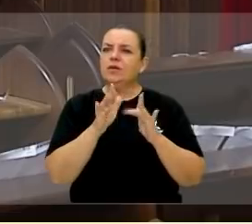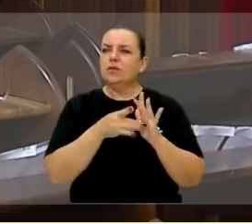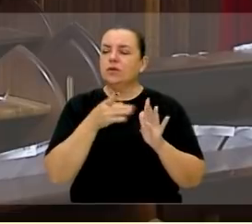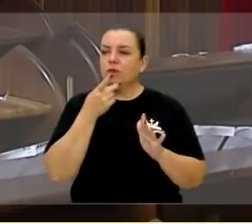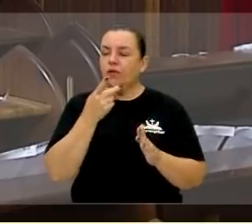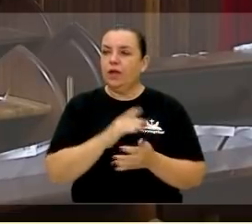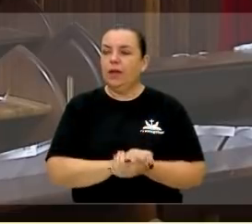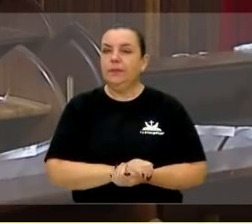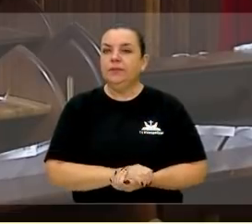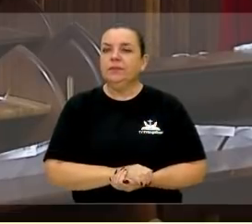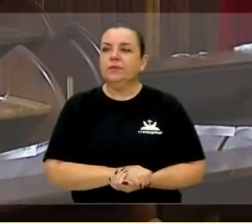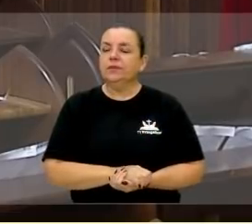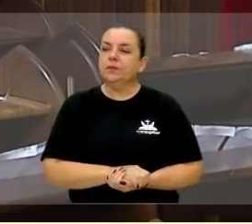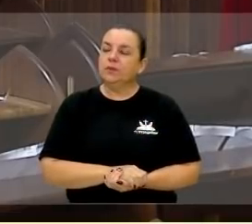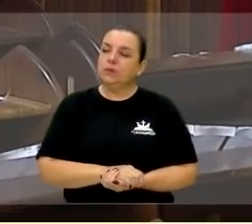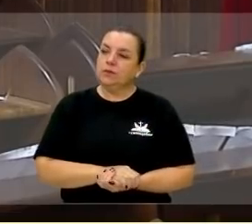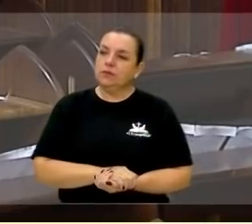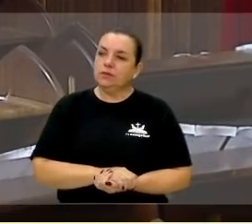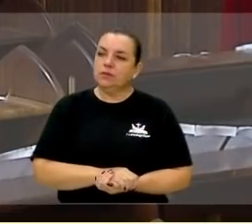Diz ele,